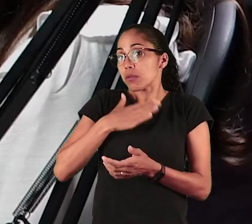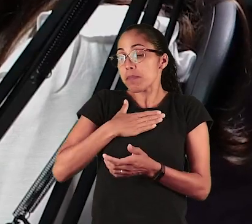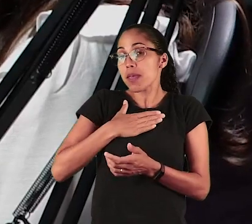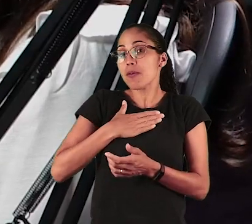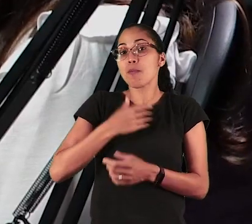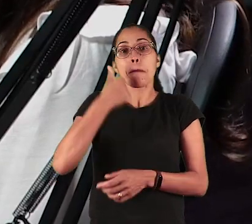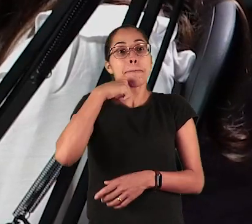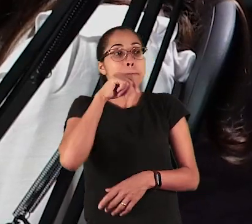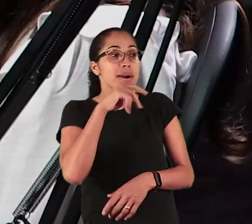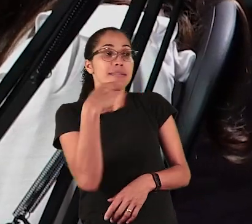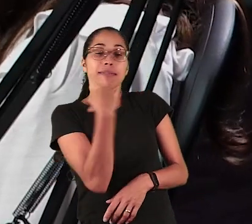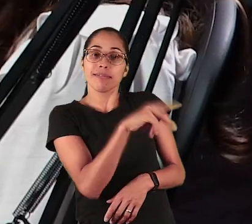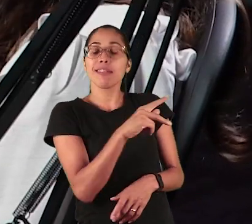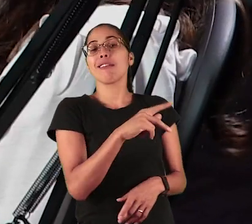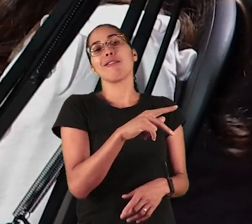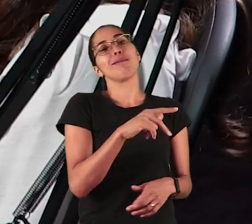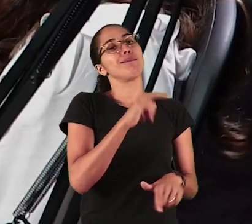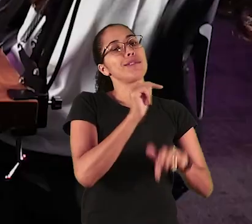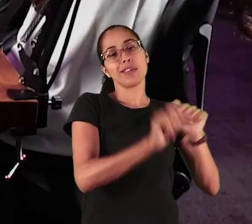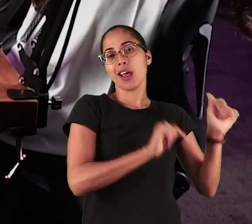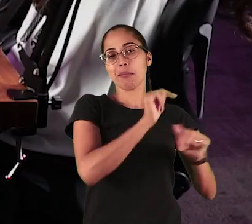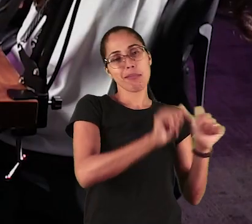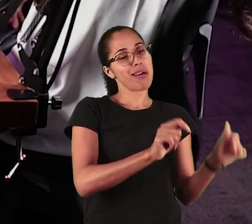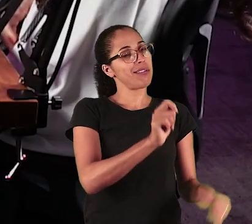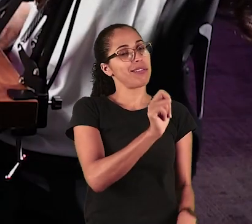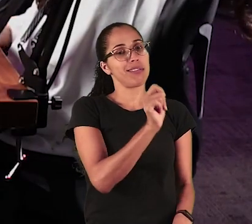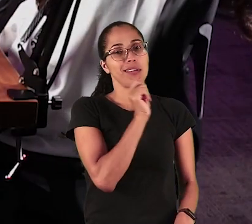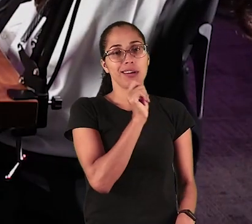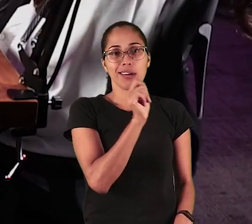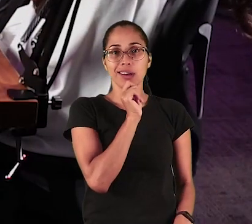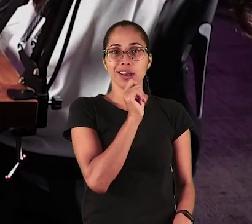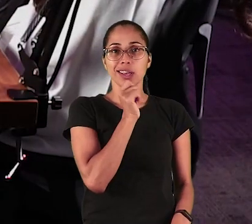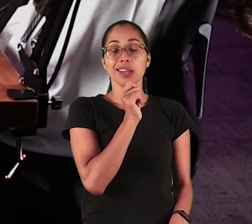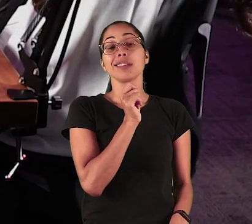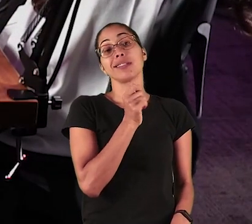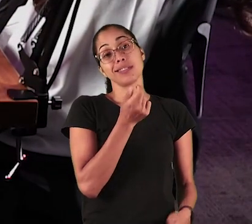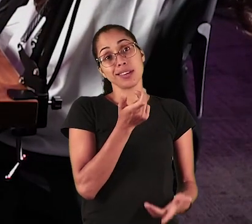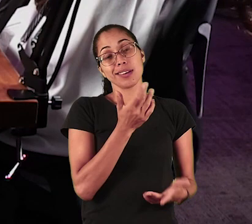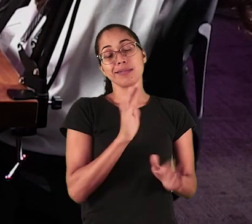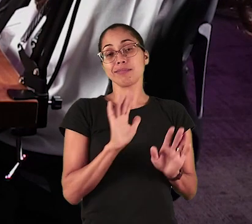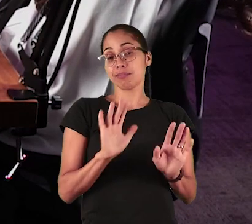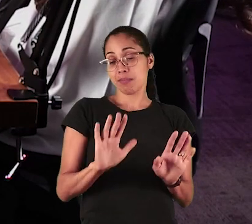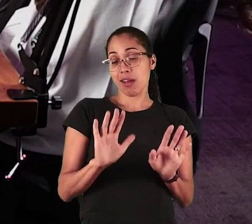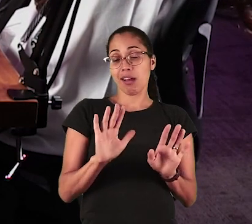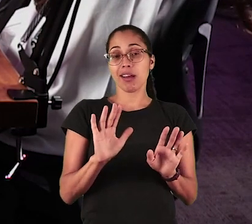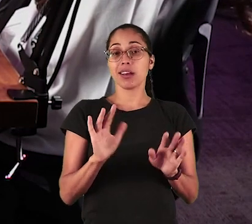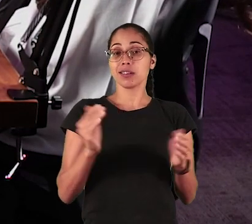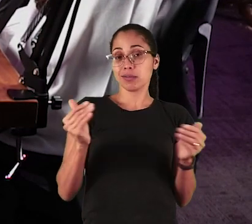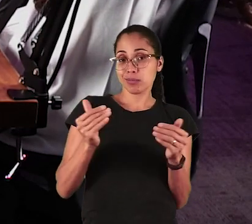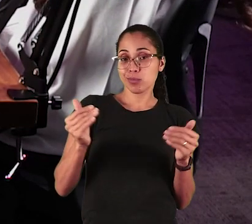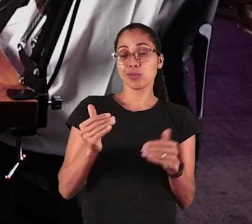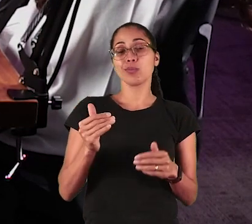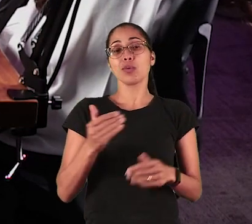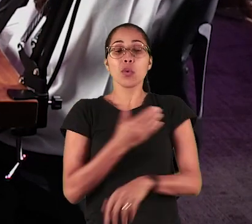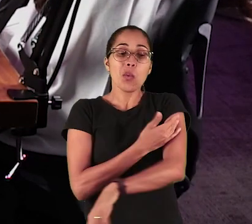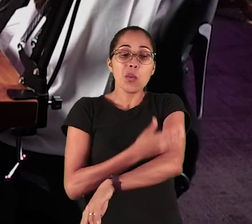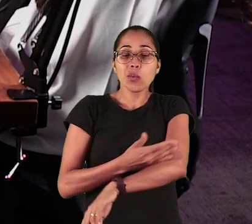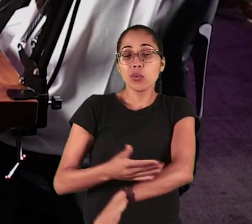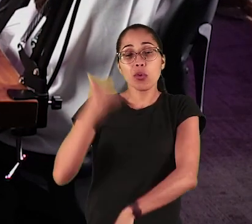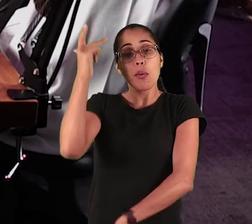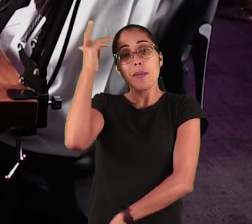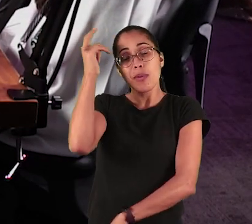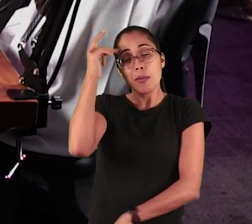adaptação todos os homens foram criados por uma ex-mulheres né e nós aqui somos mães também meninos